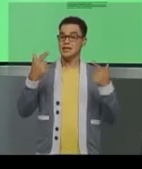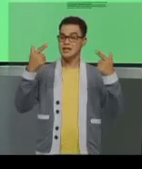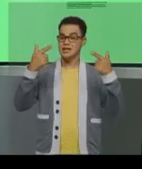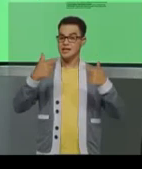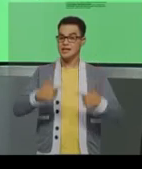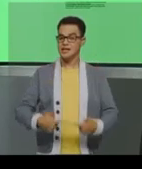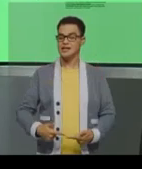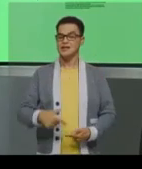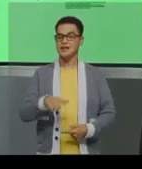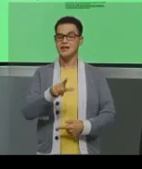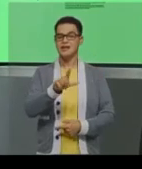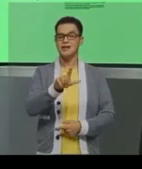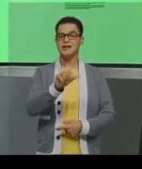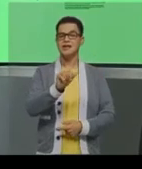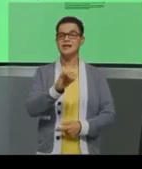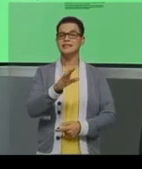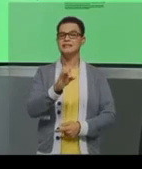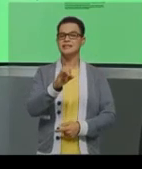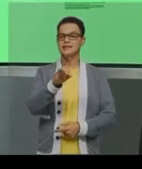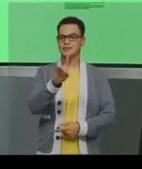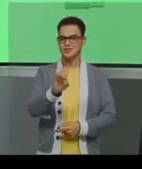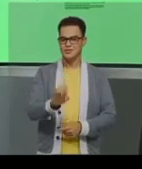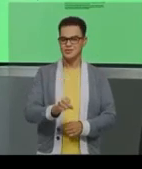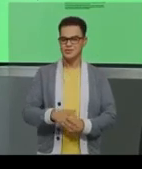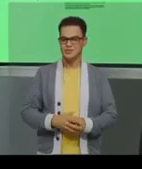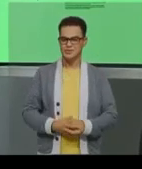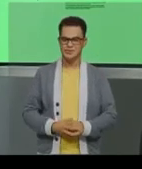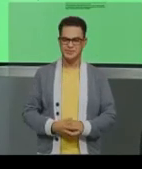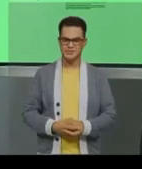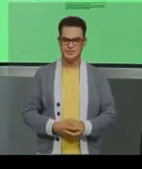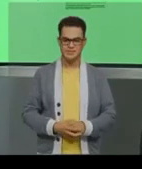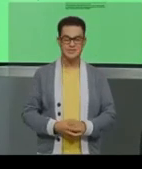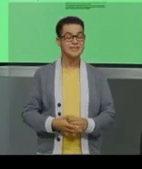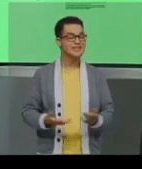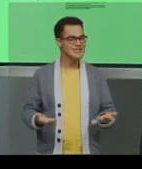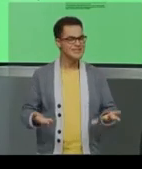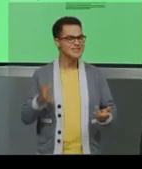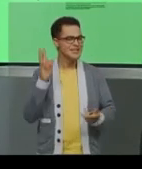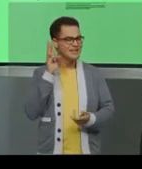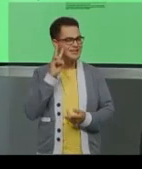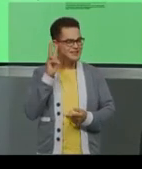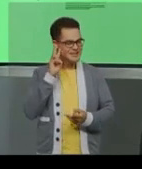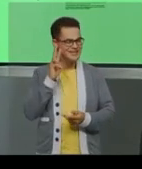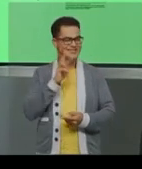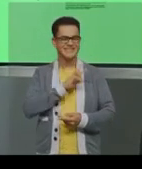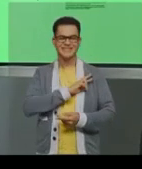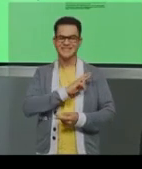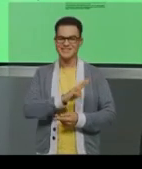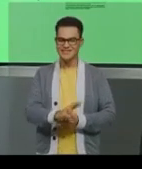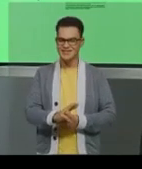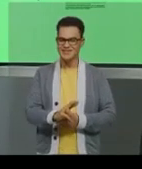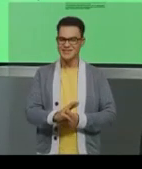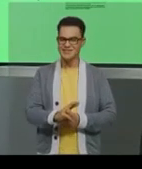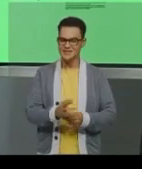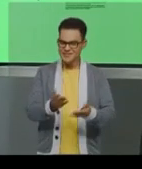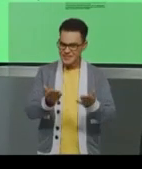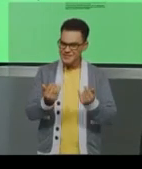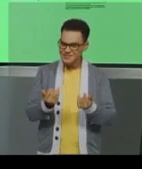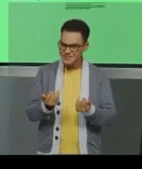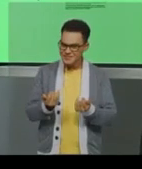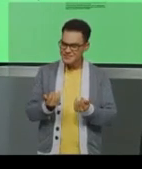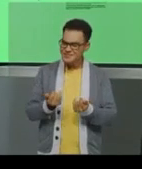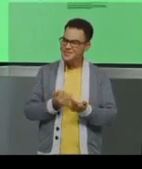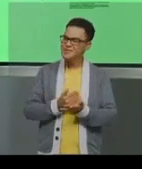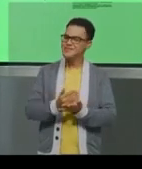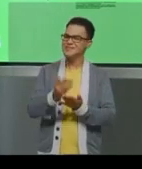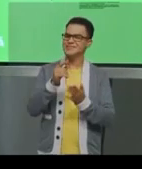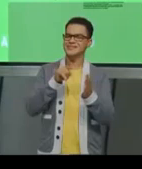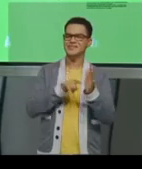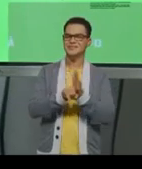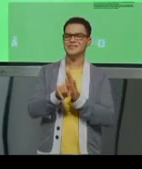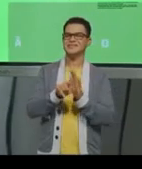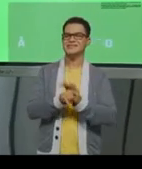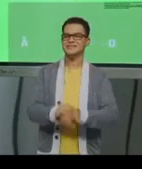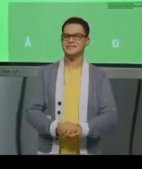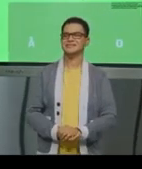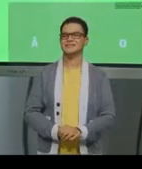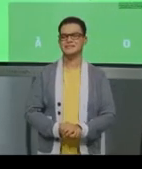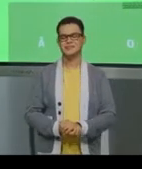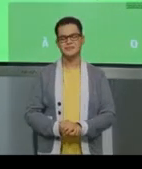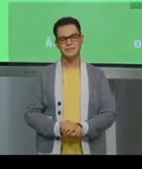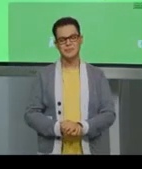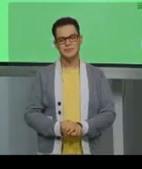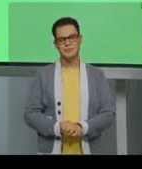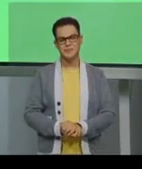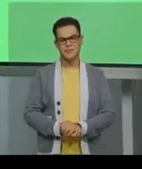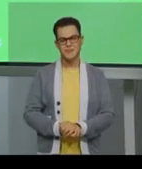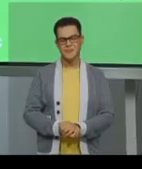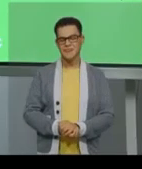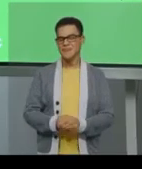professora Tassiana. Agora que já relembramos das aulas de ensino religioso, vamos voltar para as nossas perguntas? Vamos lá? A próxima